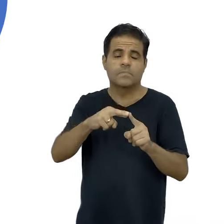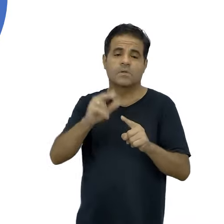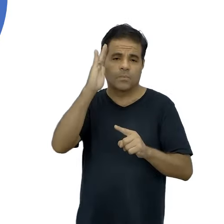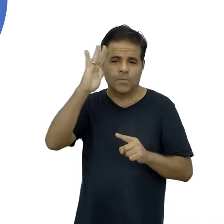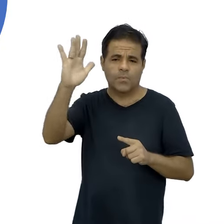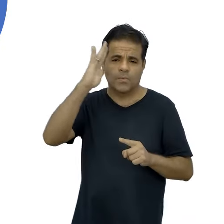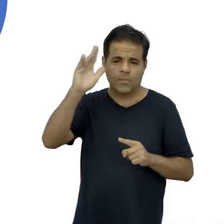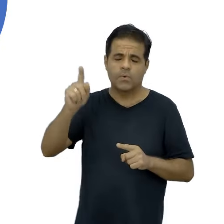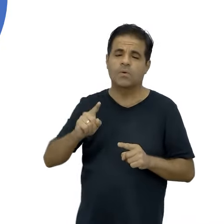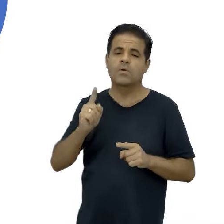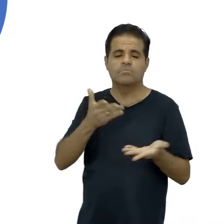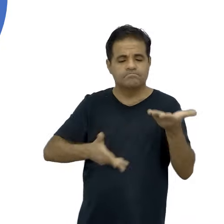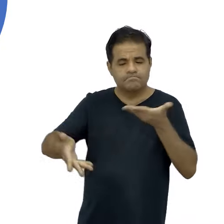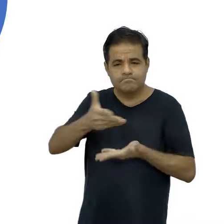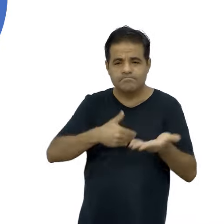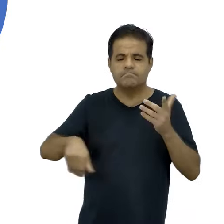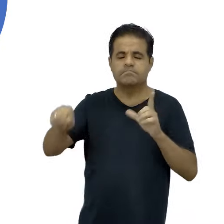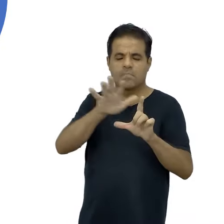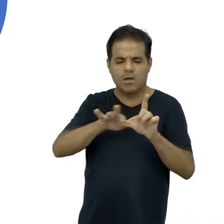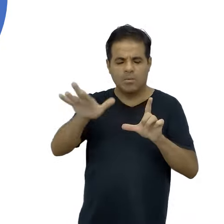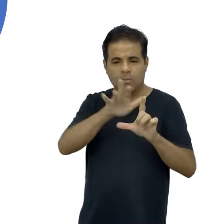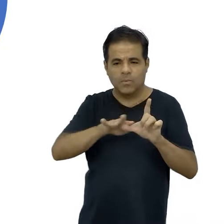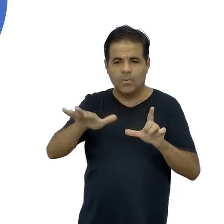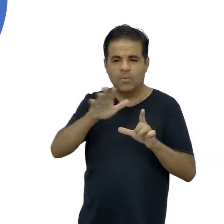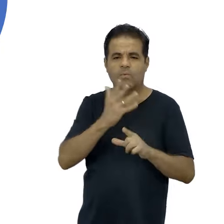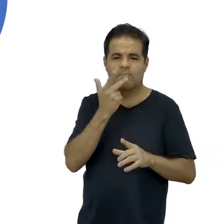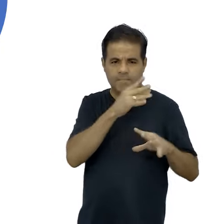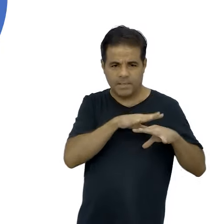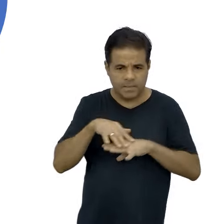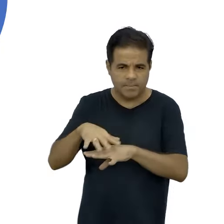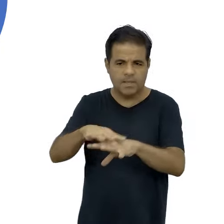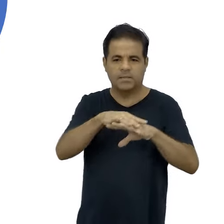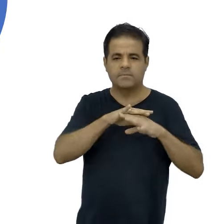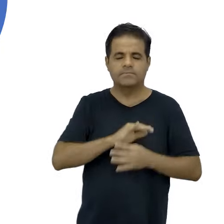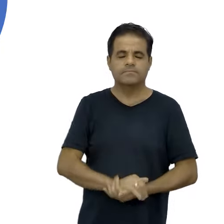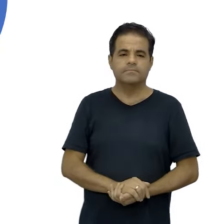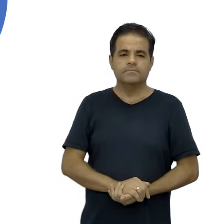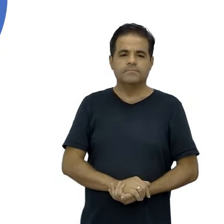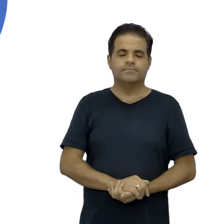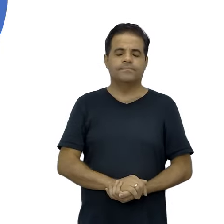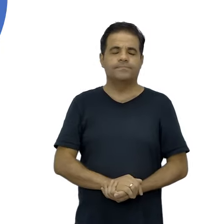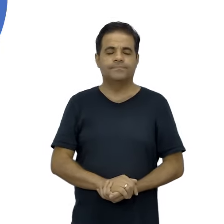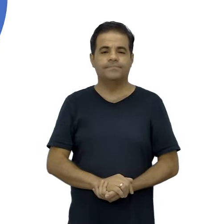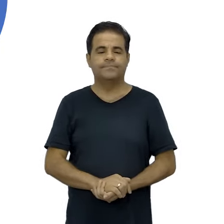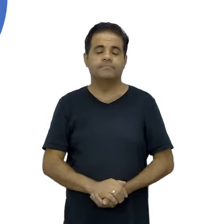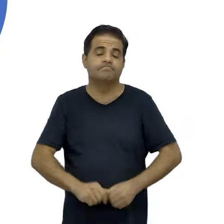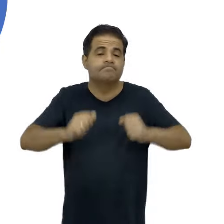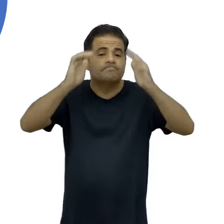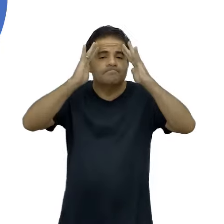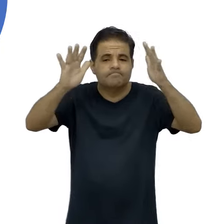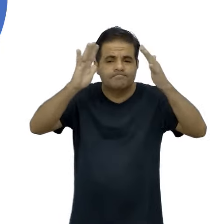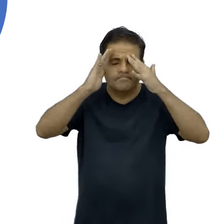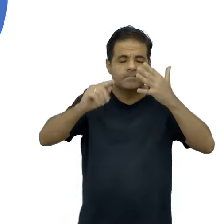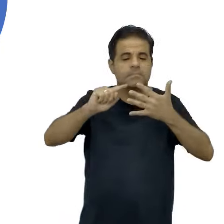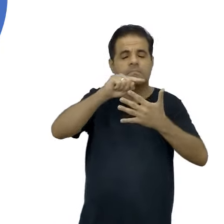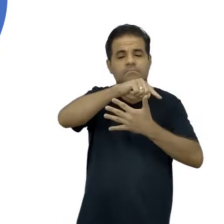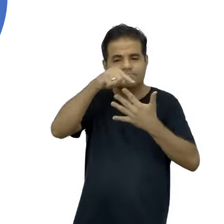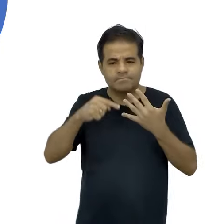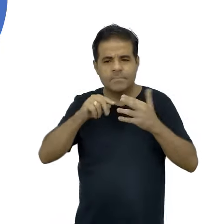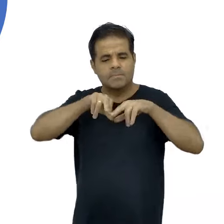teórico envolvendo o letramento matemático. Bom, pensando nesse eixo importantíssimo, né,